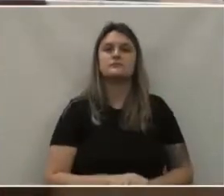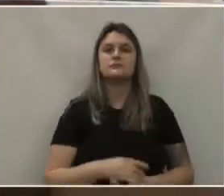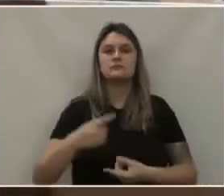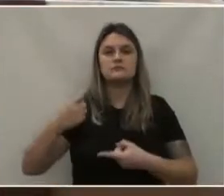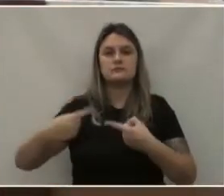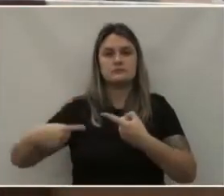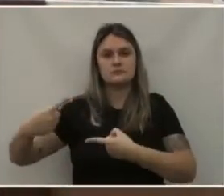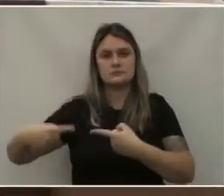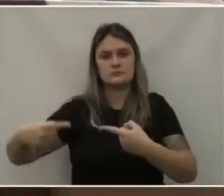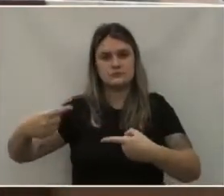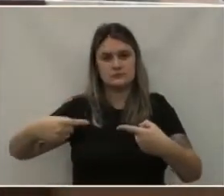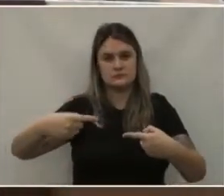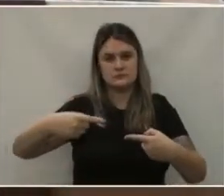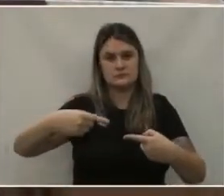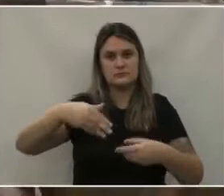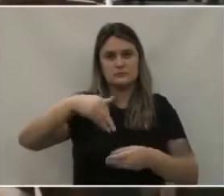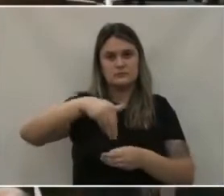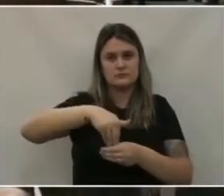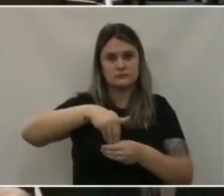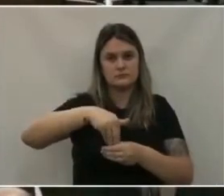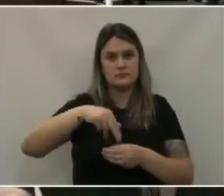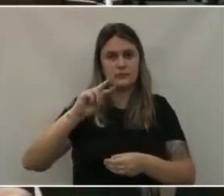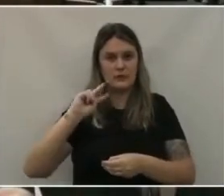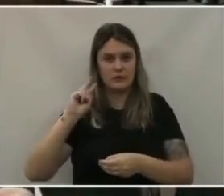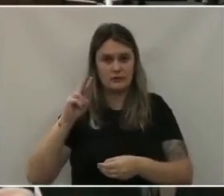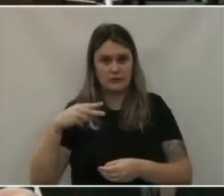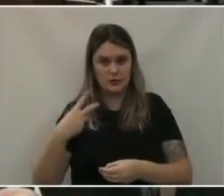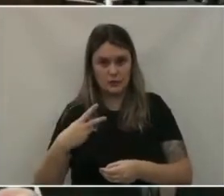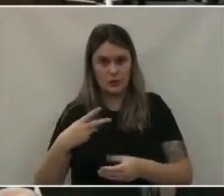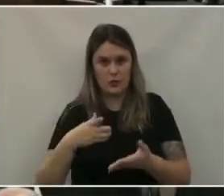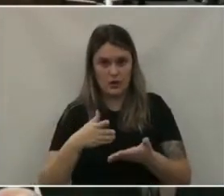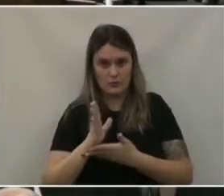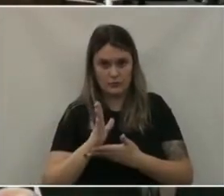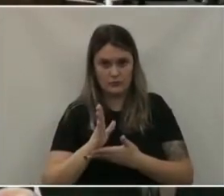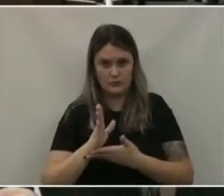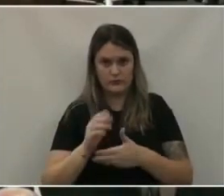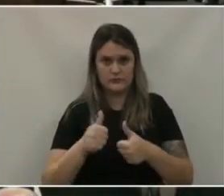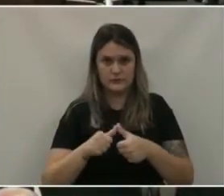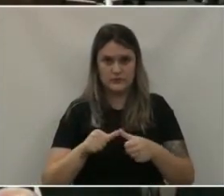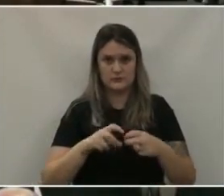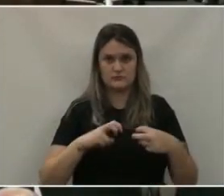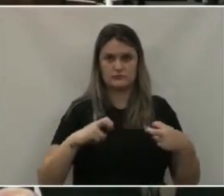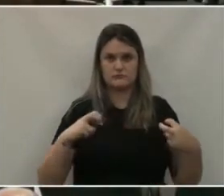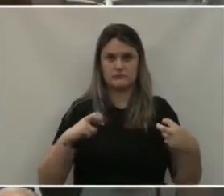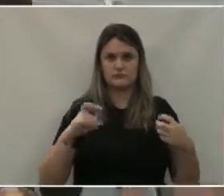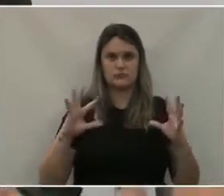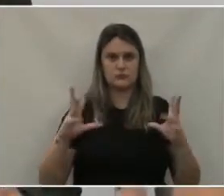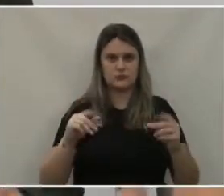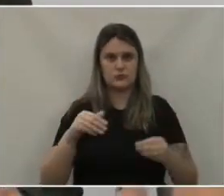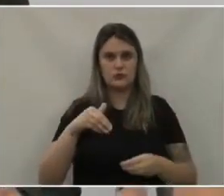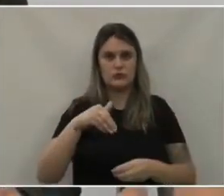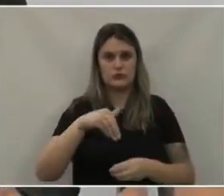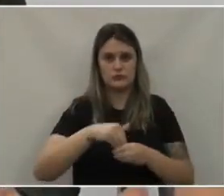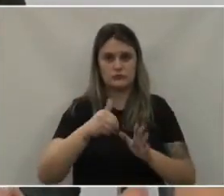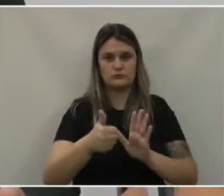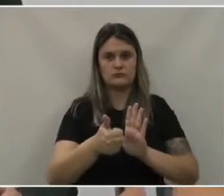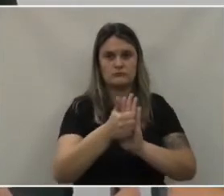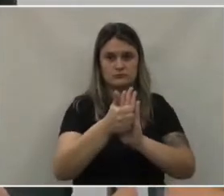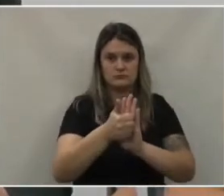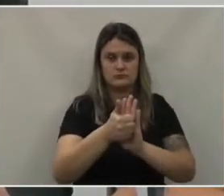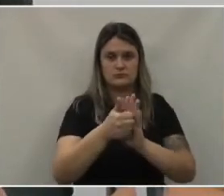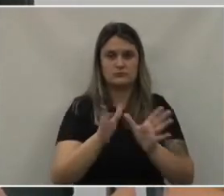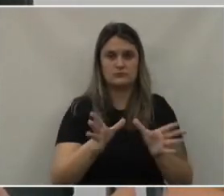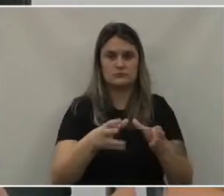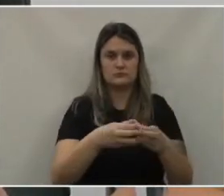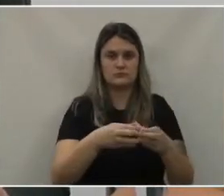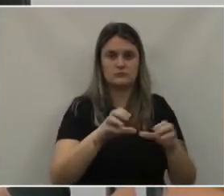Está em discussão, em votação. Senhores vereadores que aprovam, permaneçam como estão. Aprovado o parecer fundamentado da Comissão